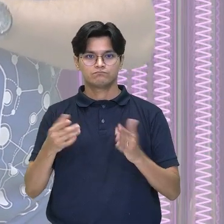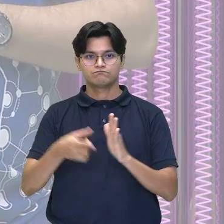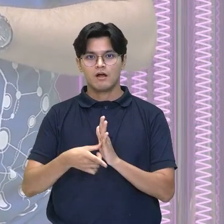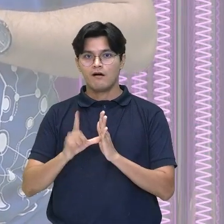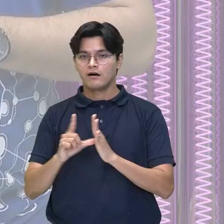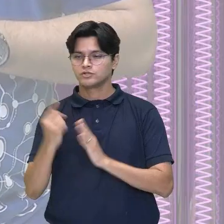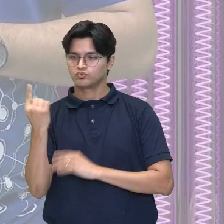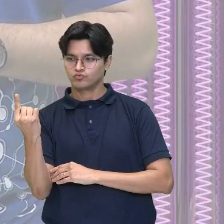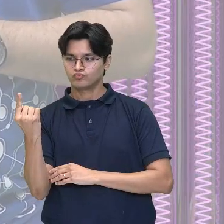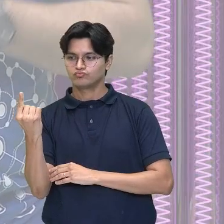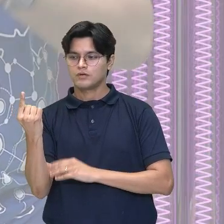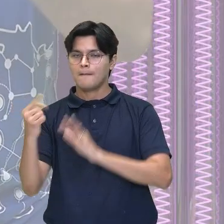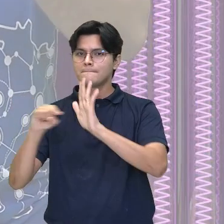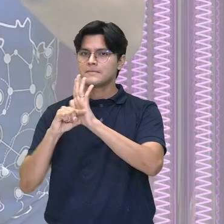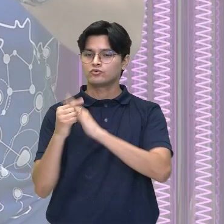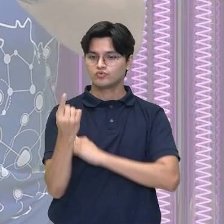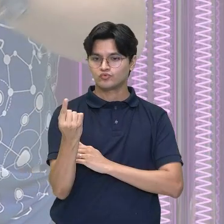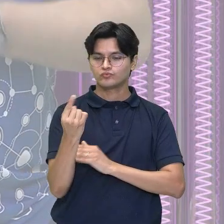1, 0.